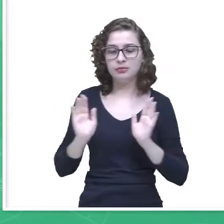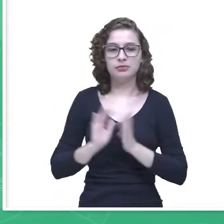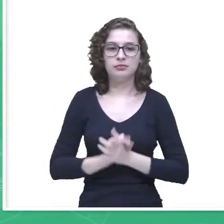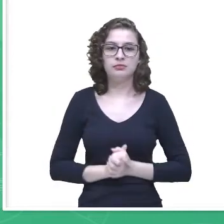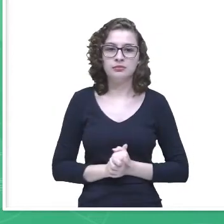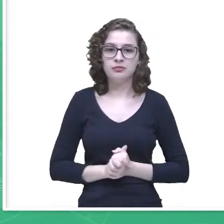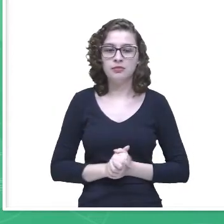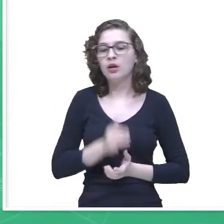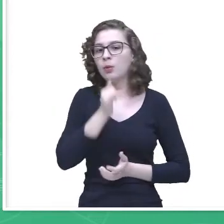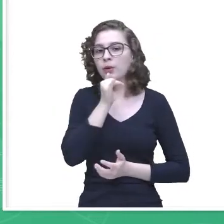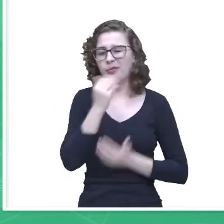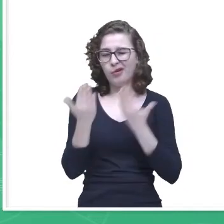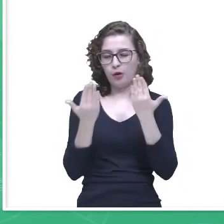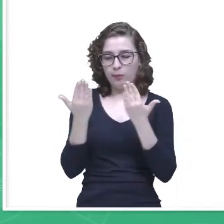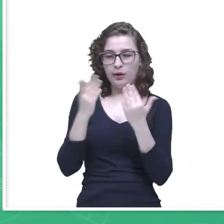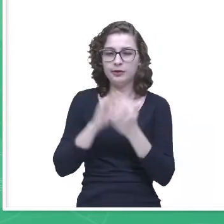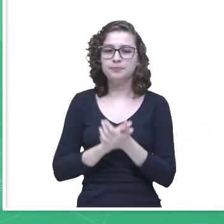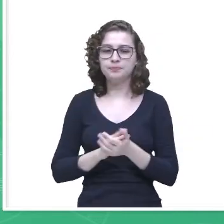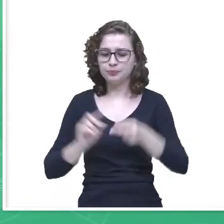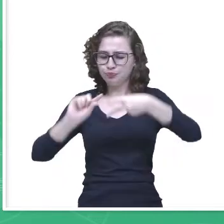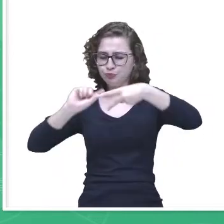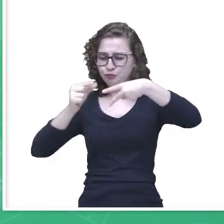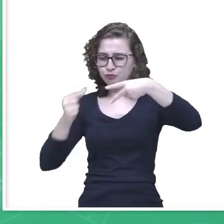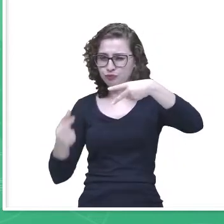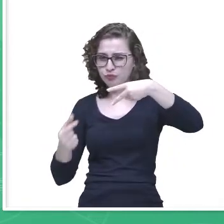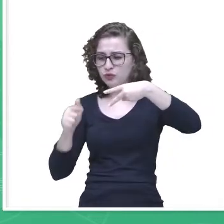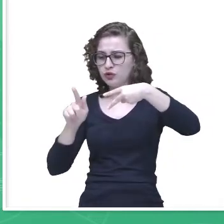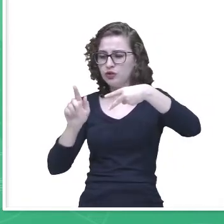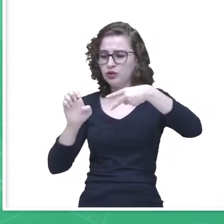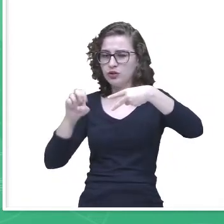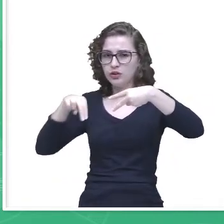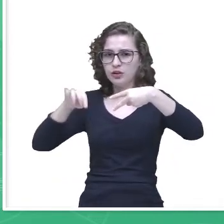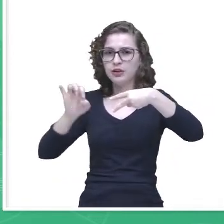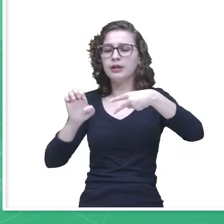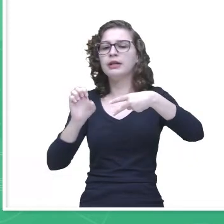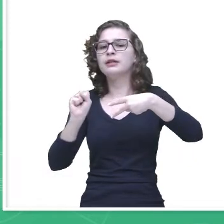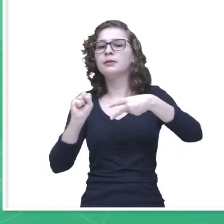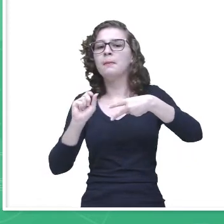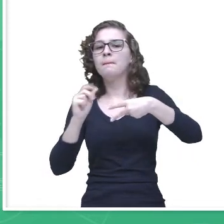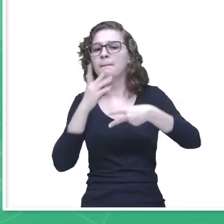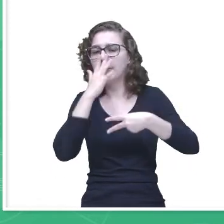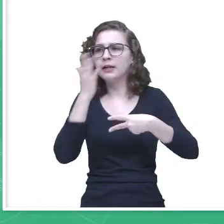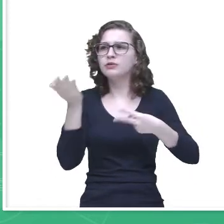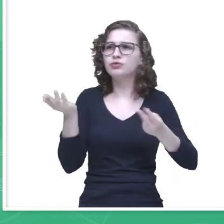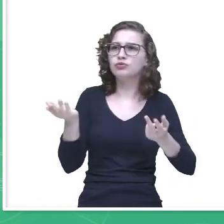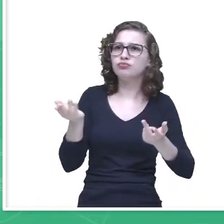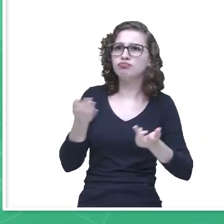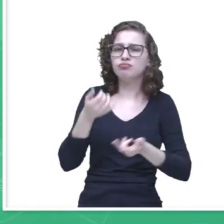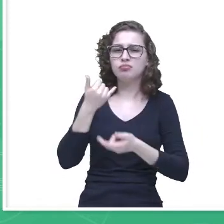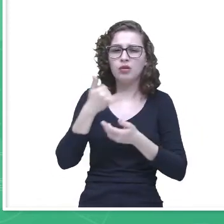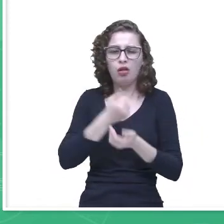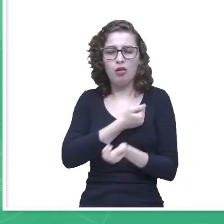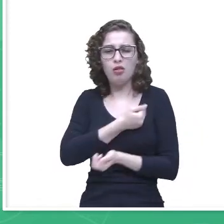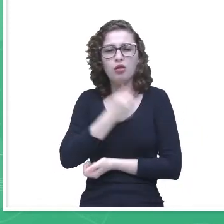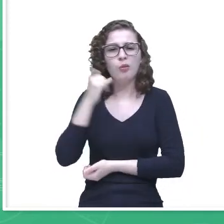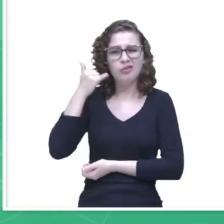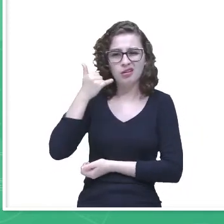comparar o gene, vamos dar uma olhada aqui? Eu sempre gosto de comparar o gene com o número do meu telefone. Professora, qual é o número do seu